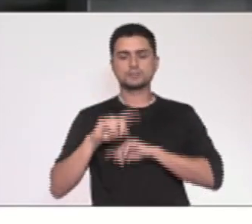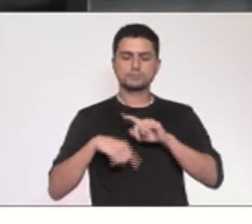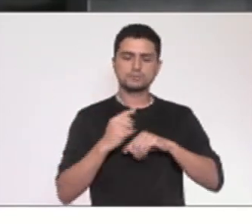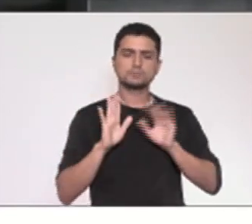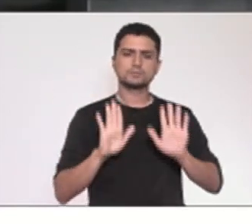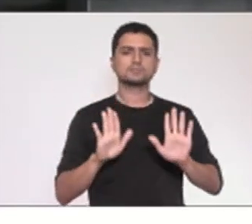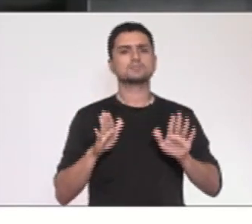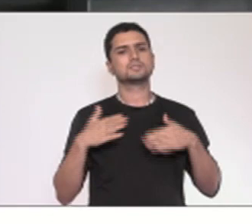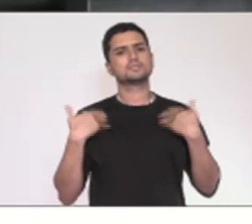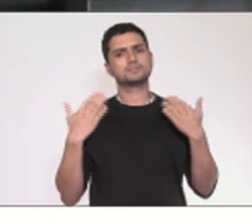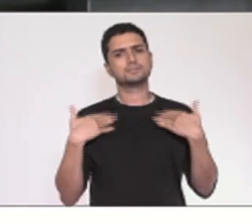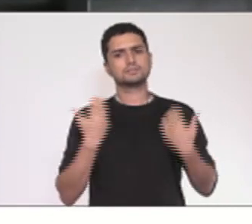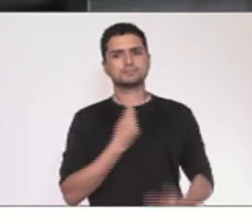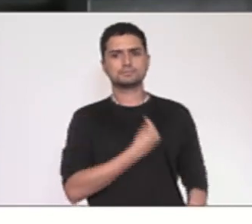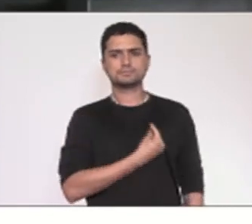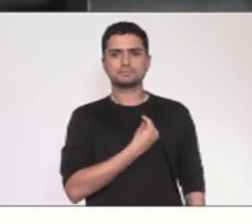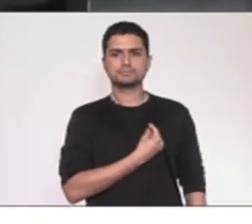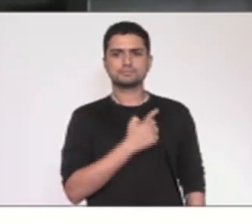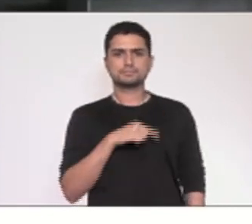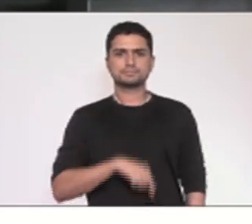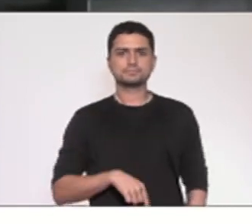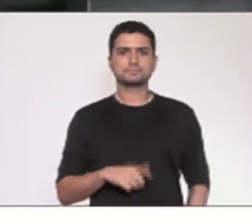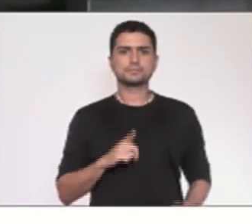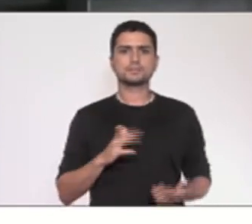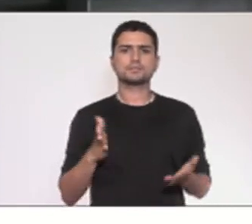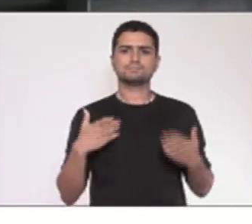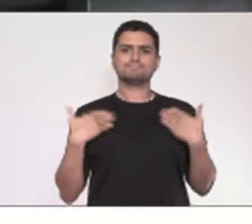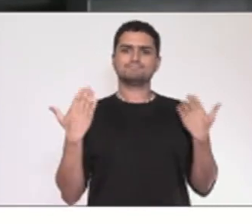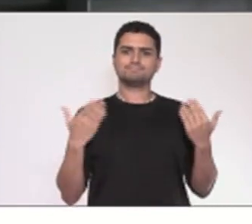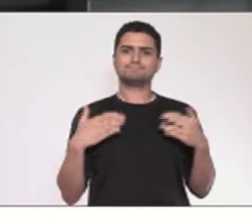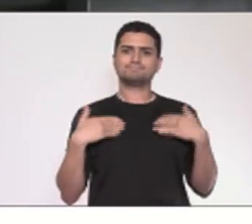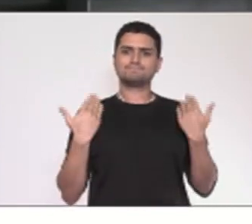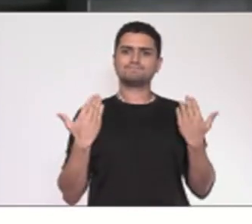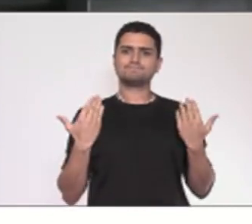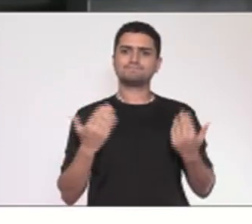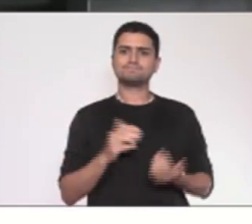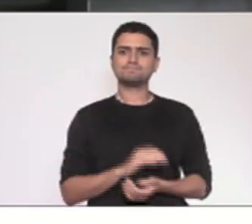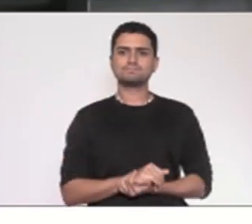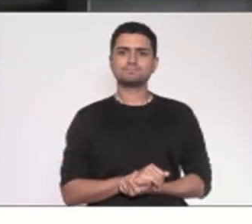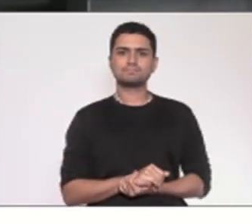estar aqui celebrando uma figura tão apaixonada